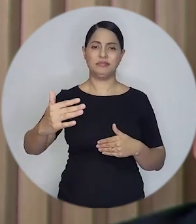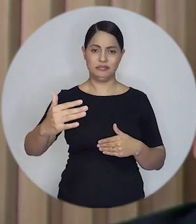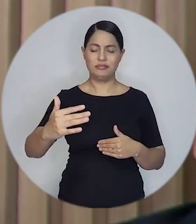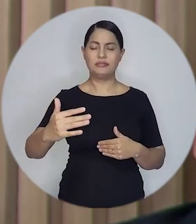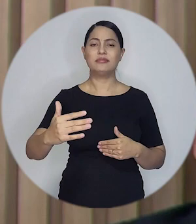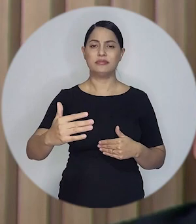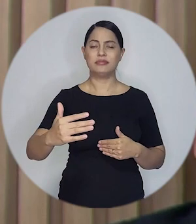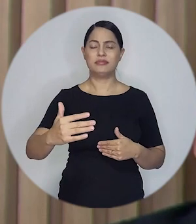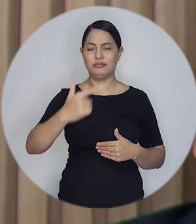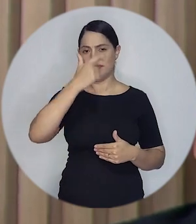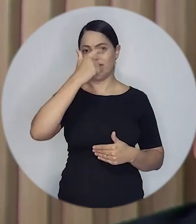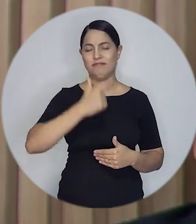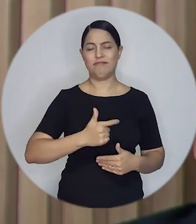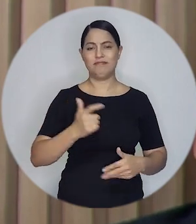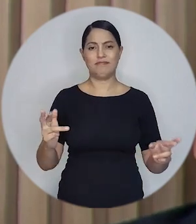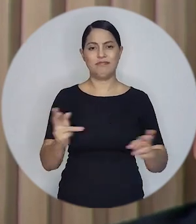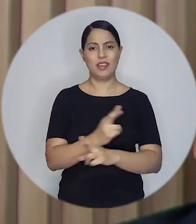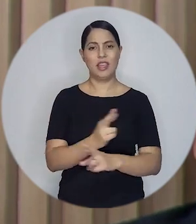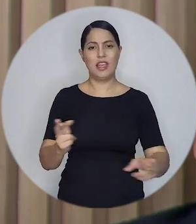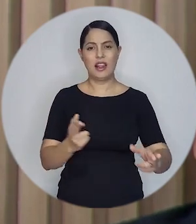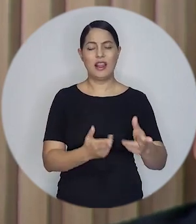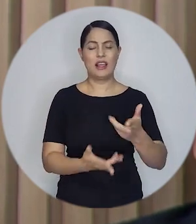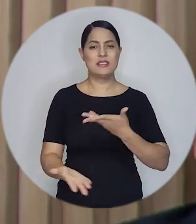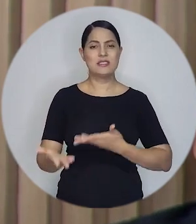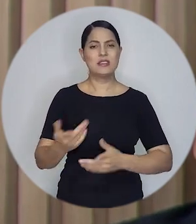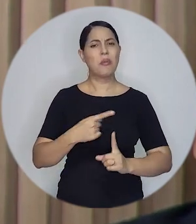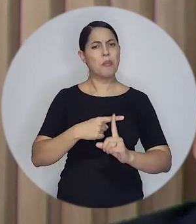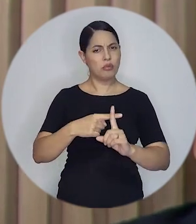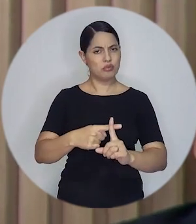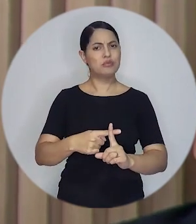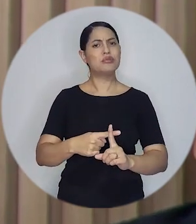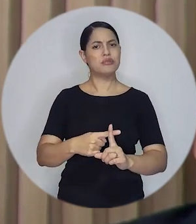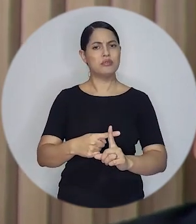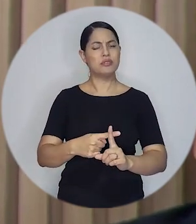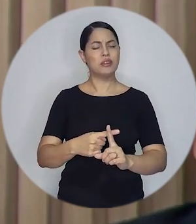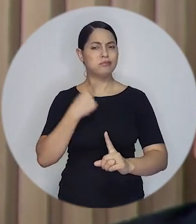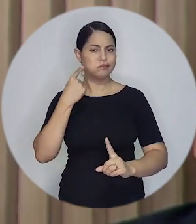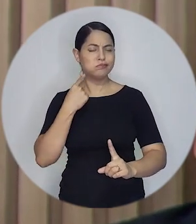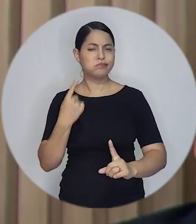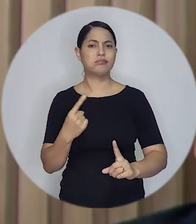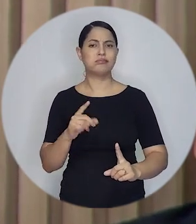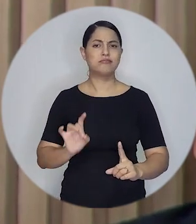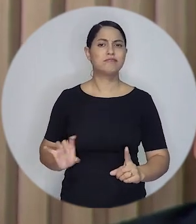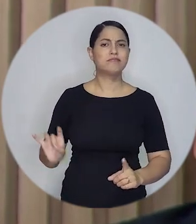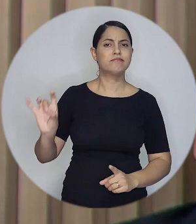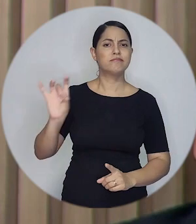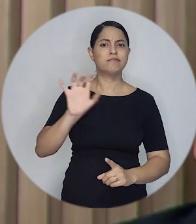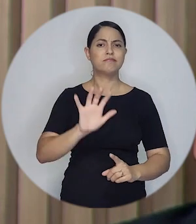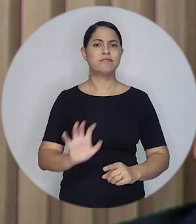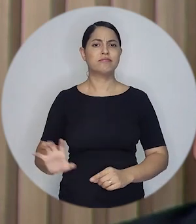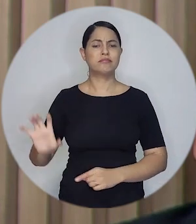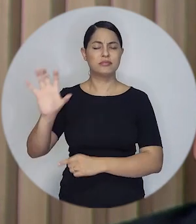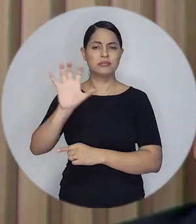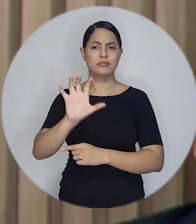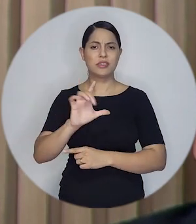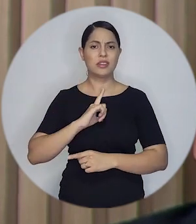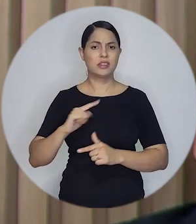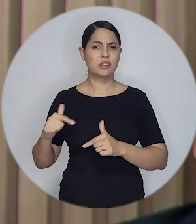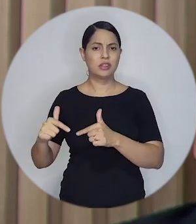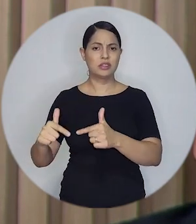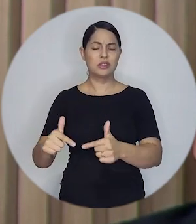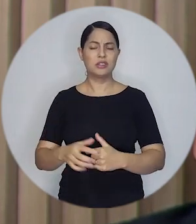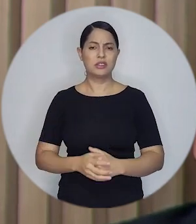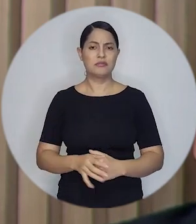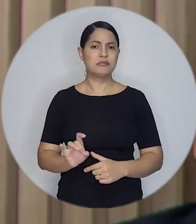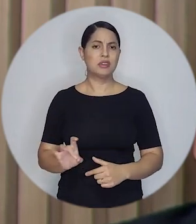trajetória toda, sempre tive uma relação muito positiva com os advogados em cada comarca que